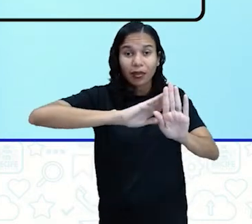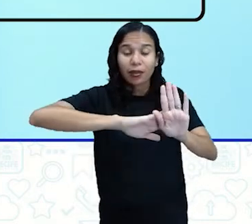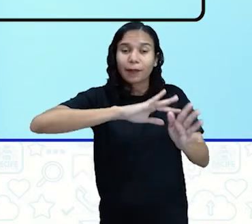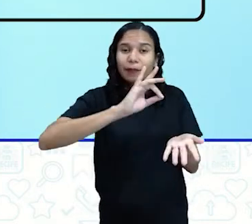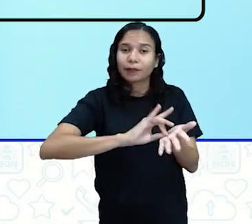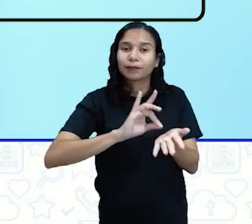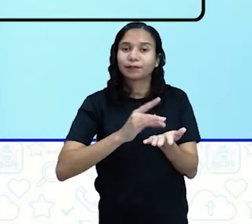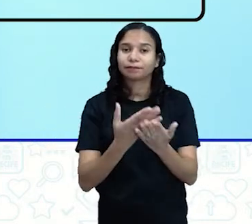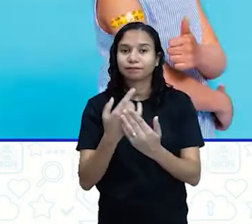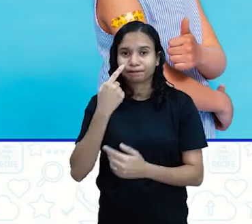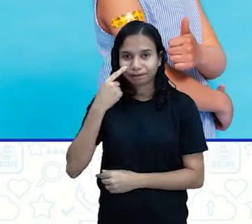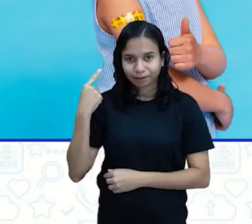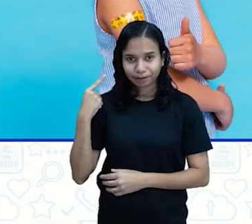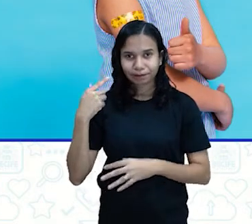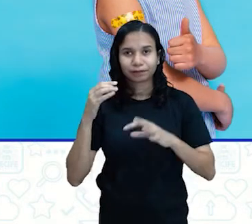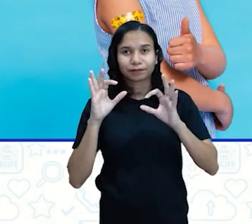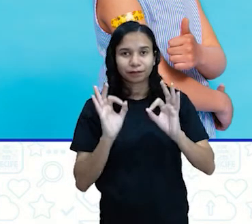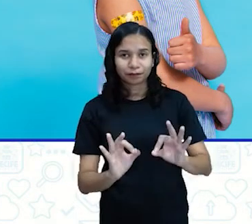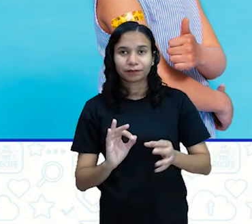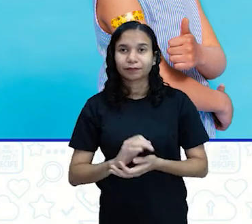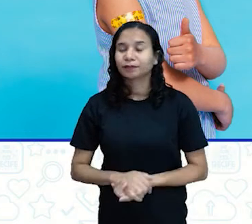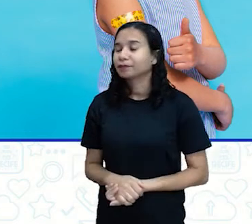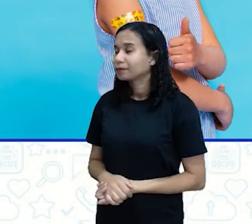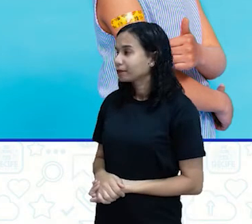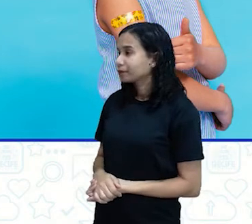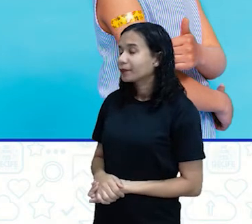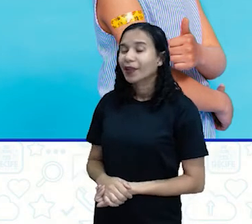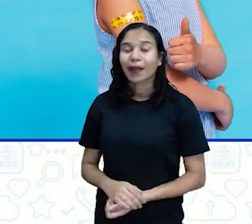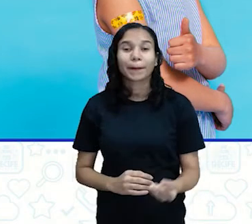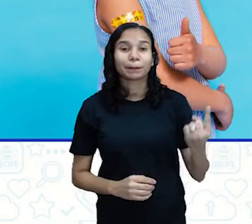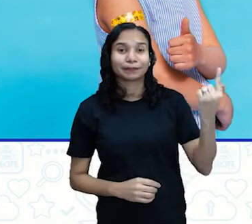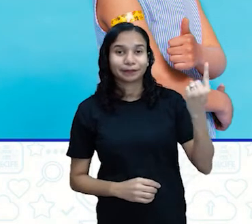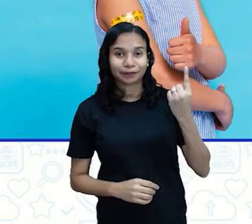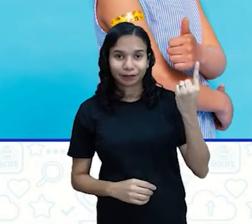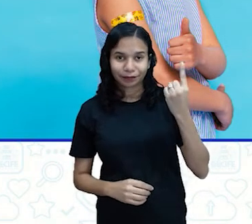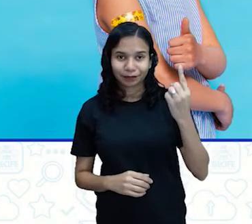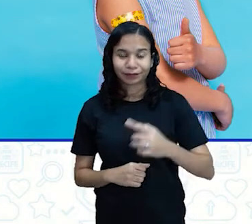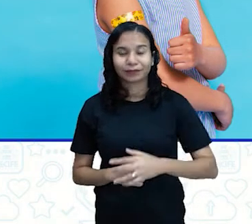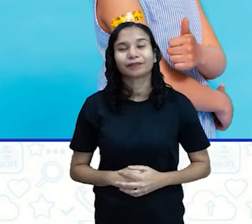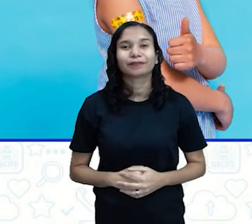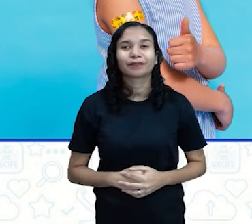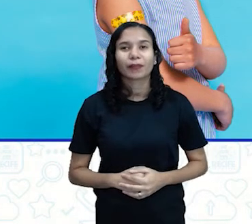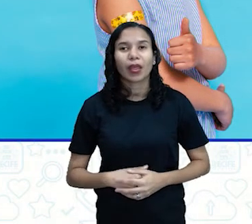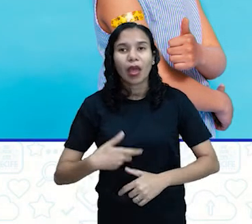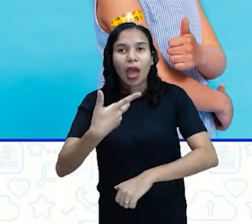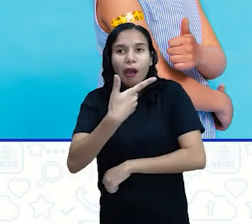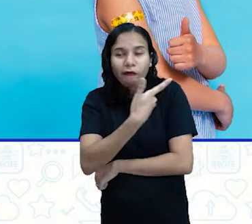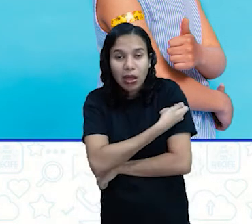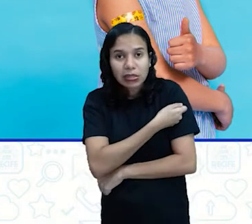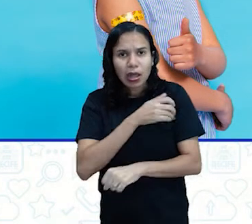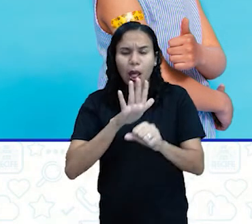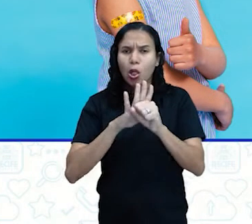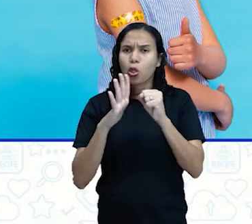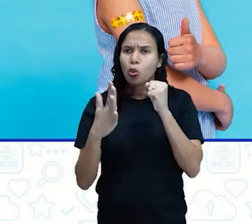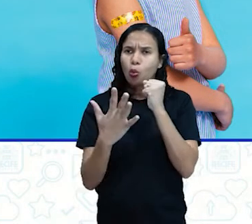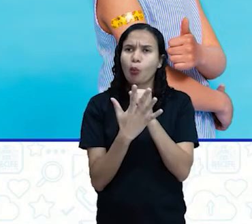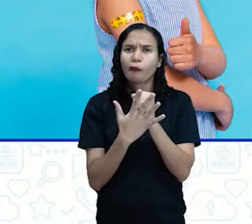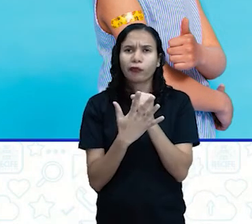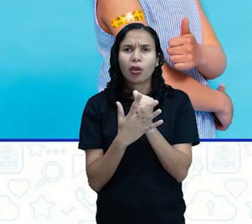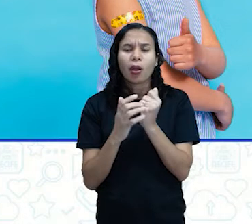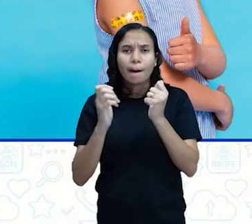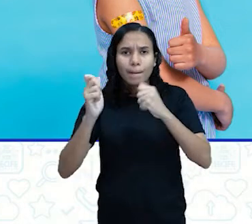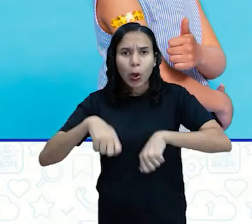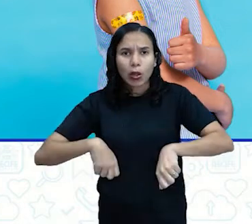aula passada. Então, ó, primeira notícia, tá? Vacina contra a Covid-19